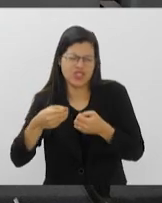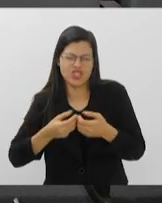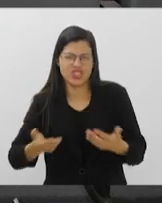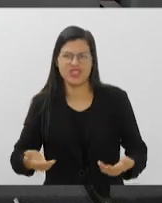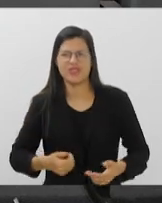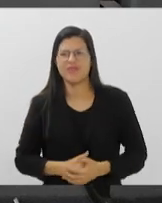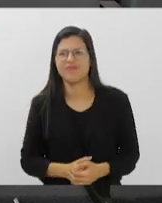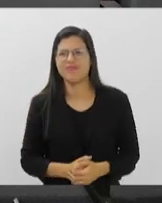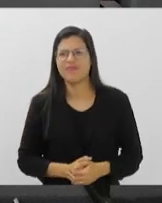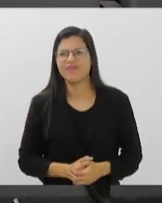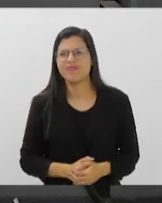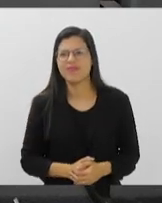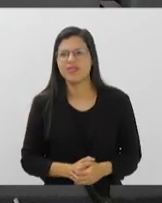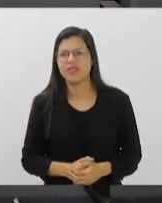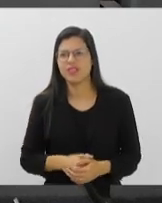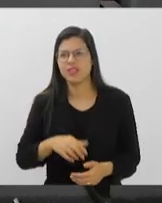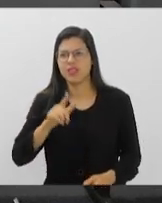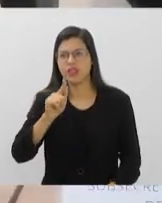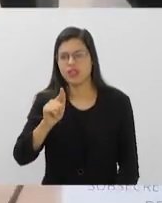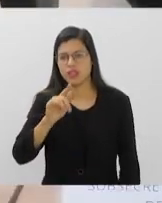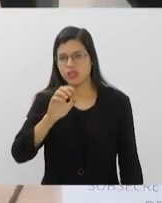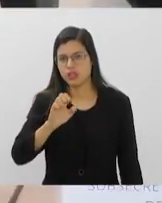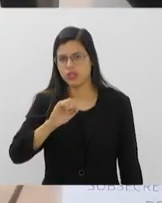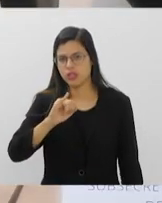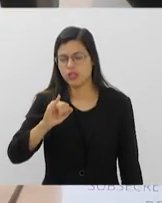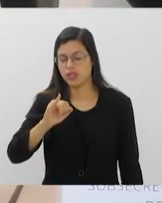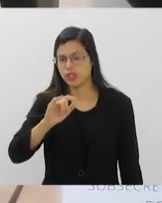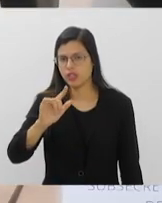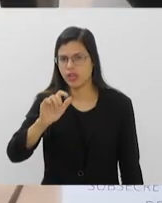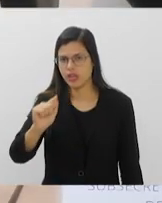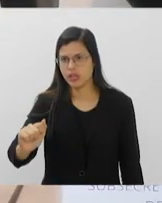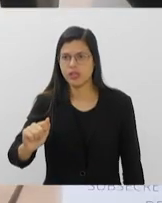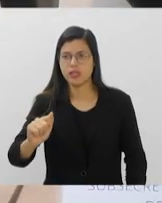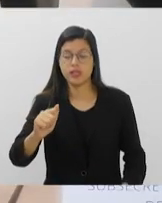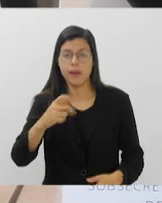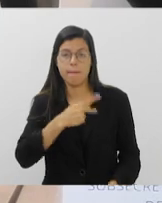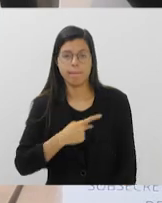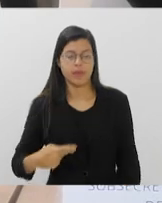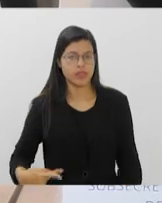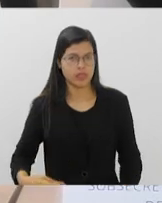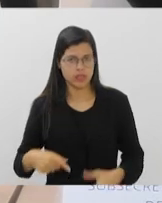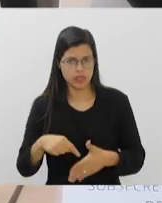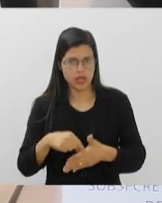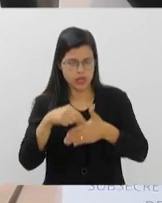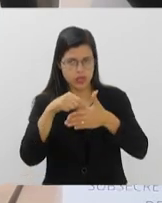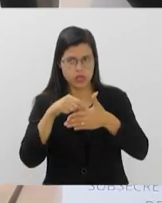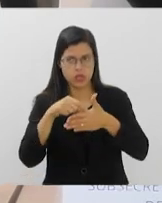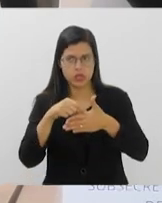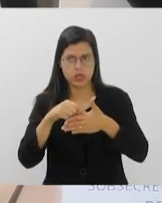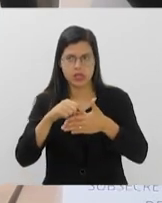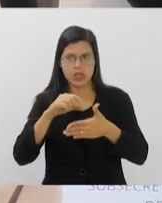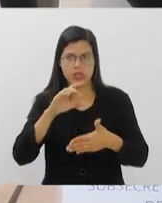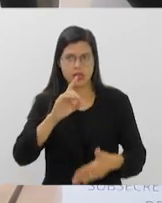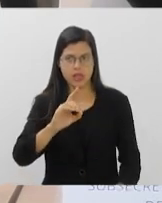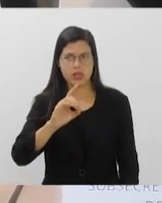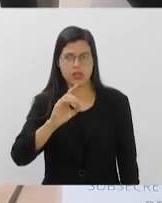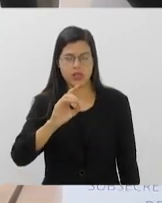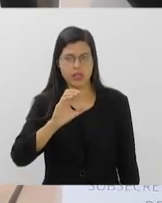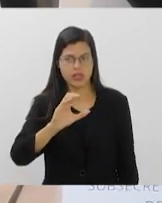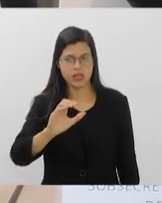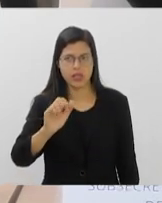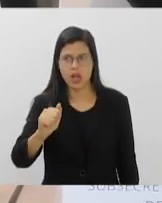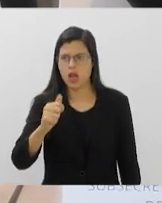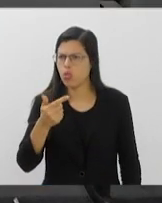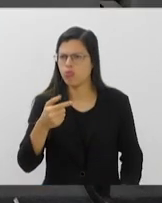a jeisa Gonçalves que é presidente do cm e dca que só não tem um